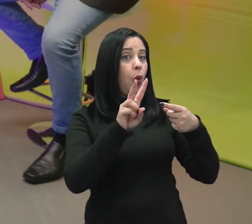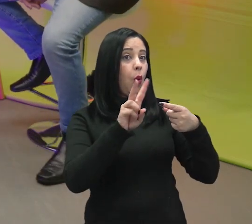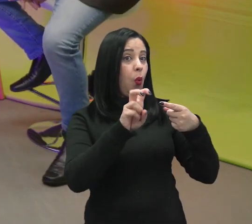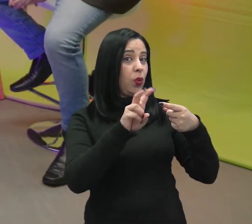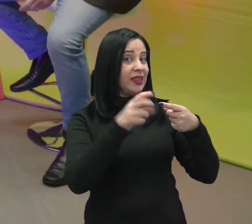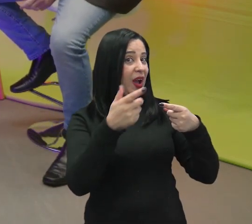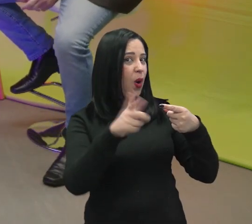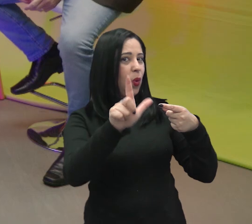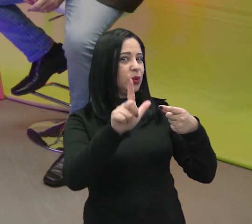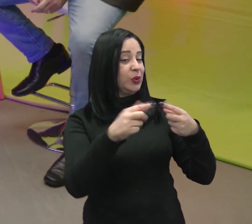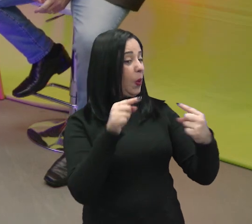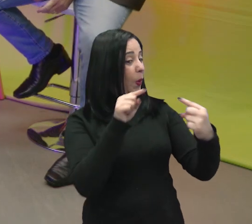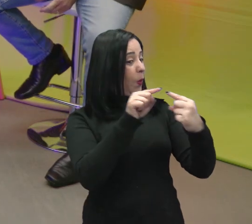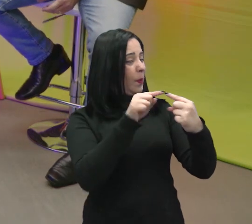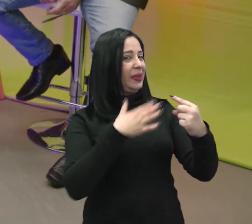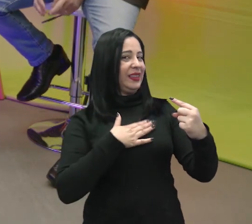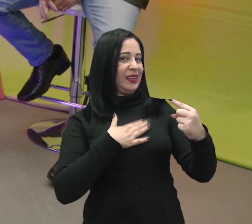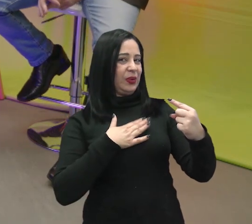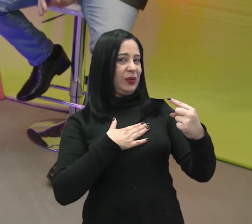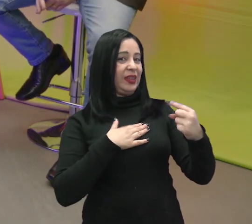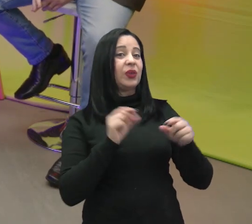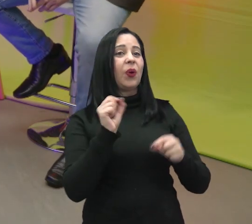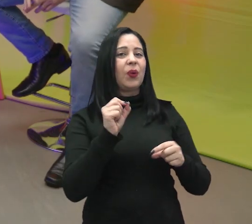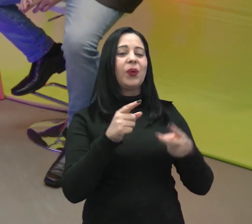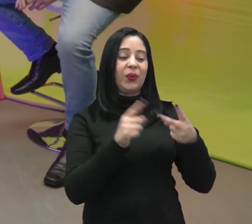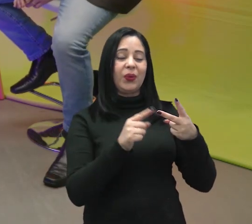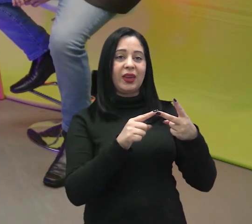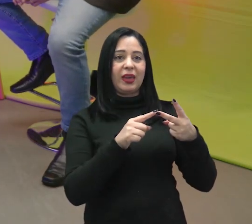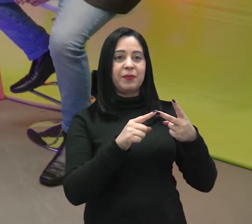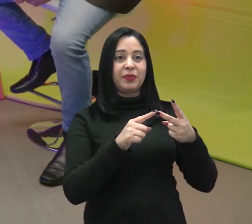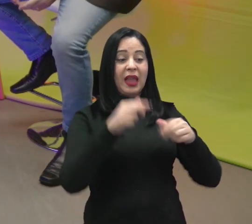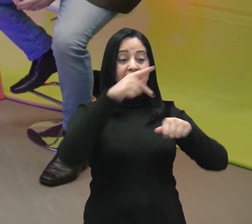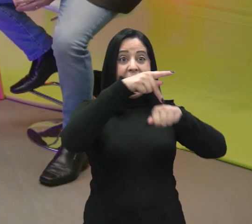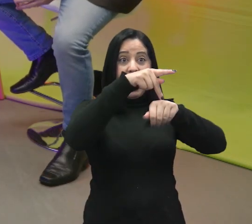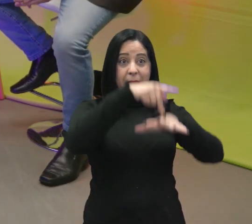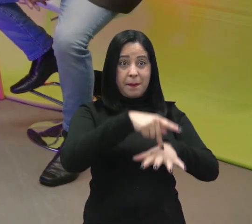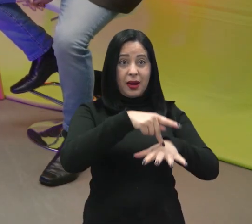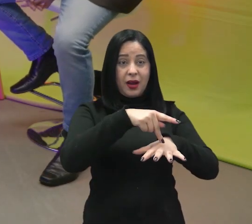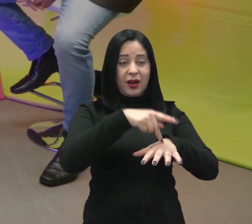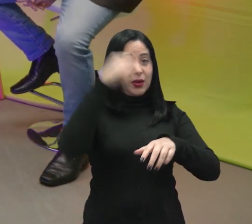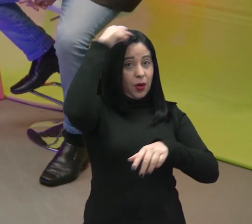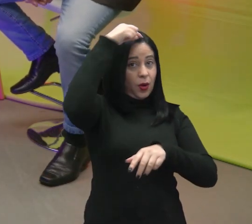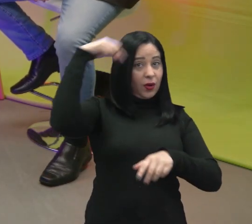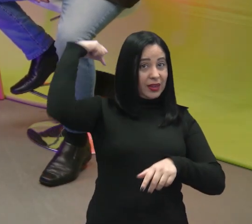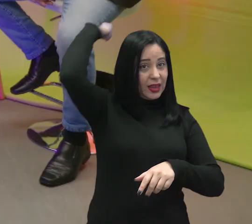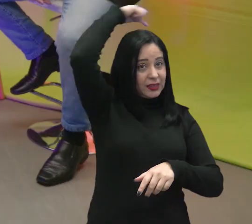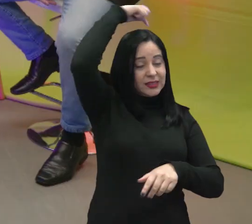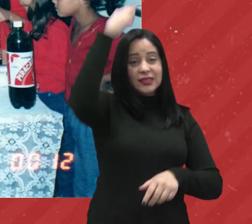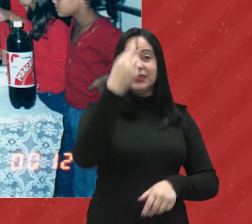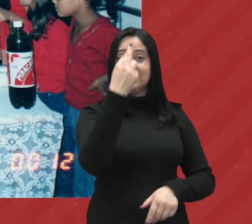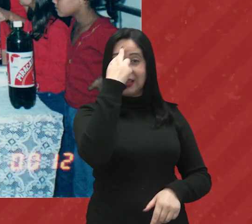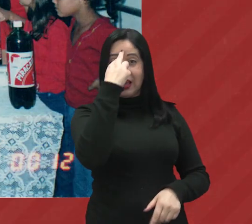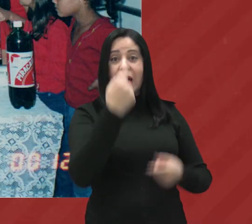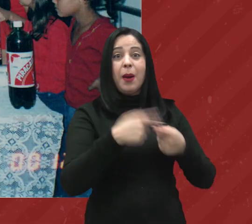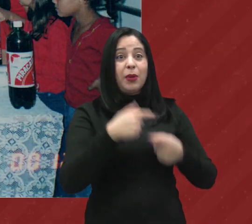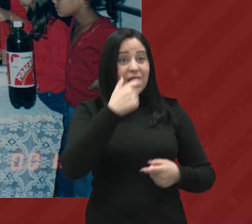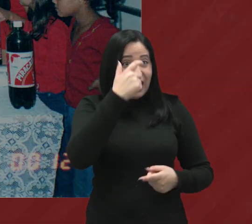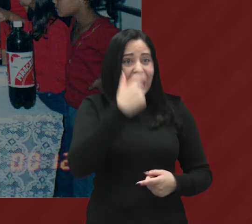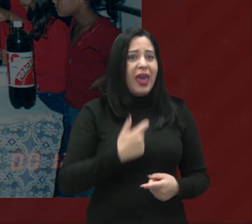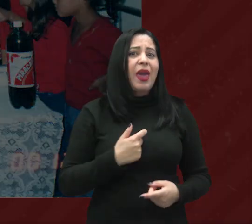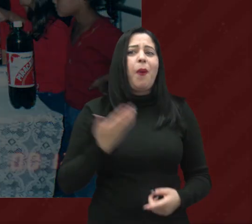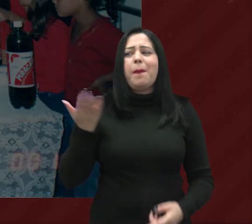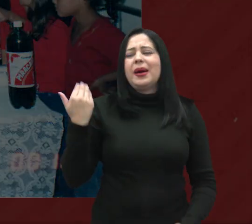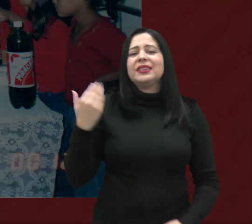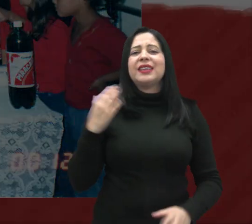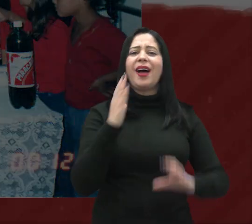comigo, que é da Paróquia de Santa Rita de Cássia, porque eu fui uma canarinha. Sim, gente, eu cantava